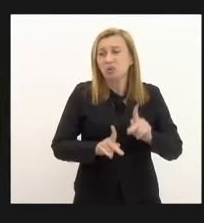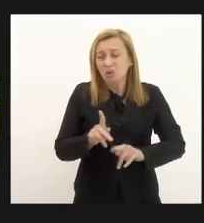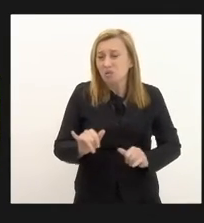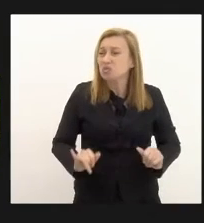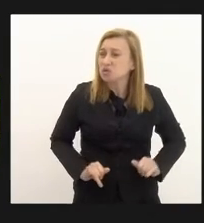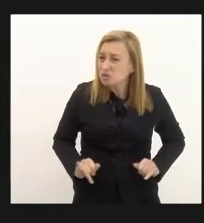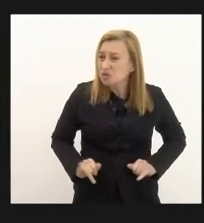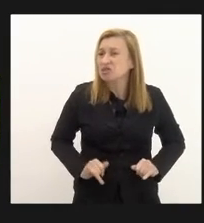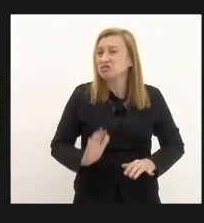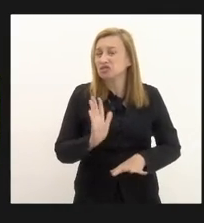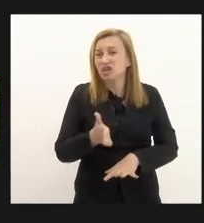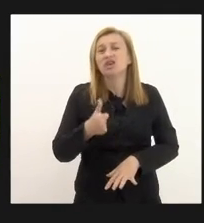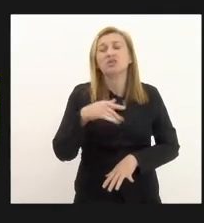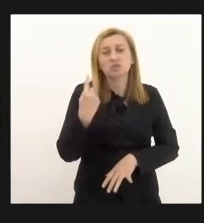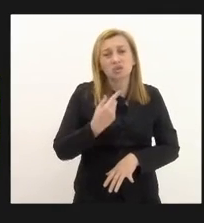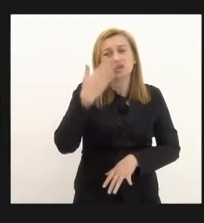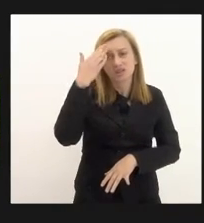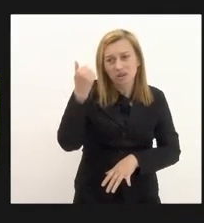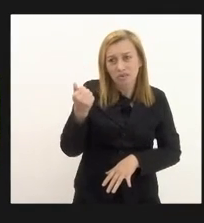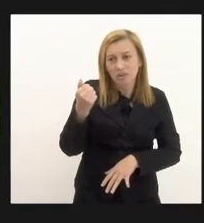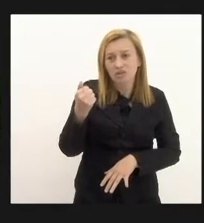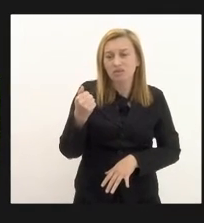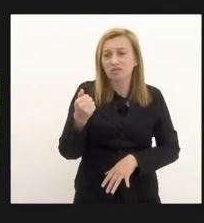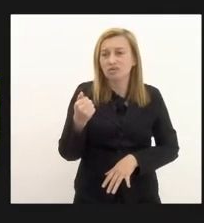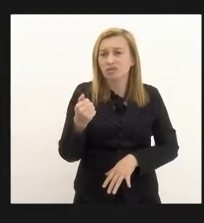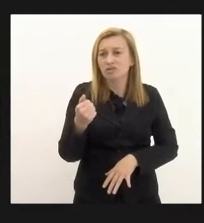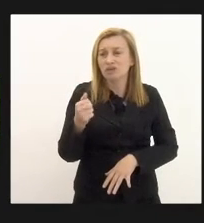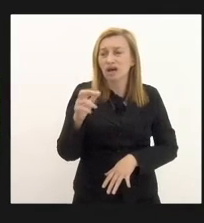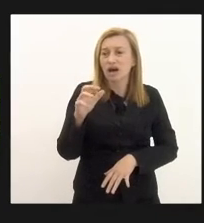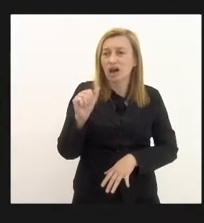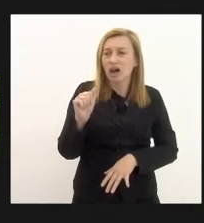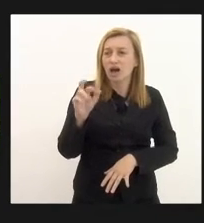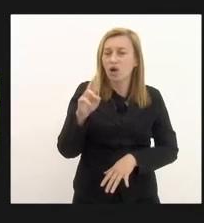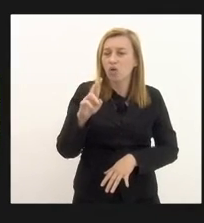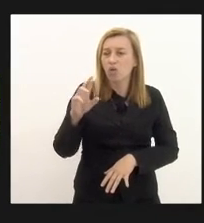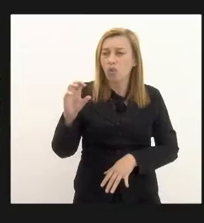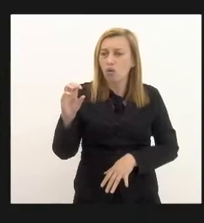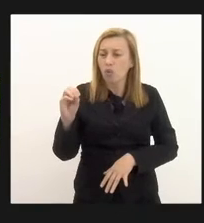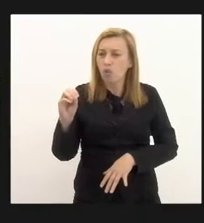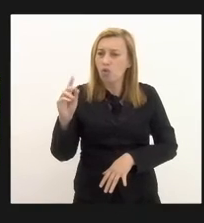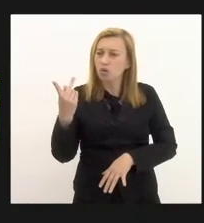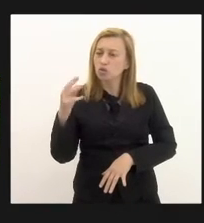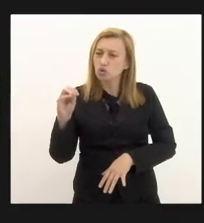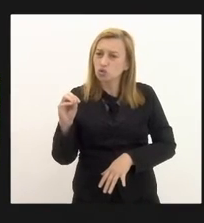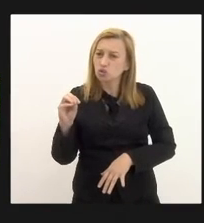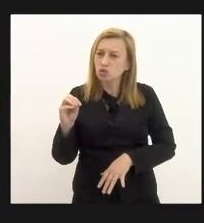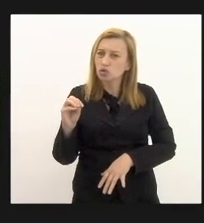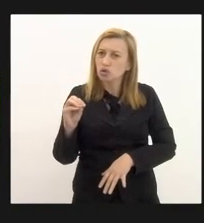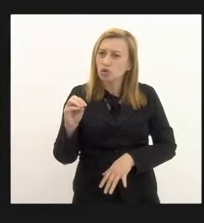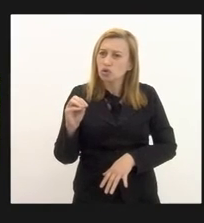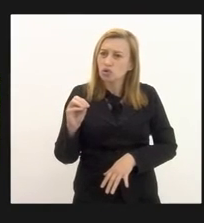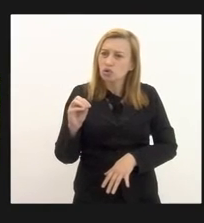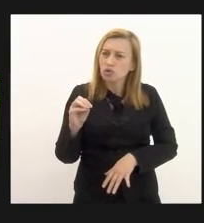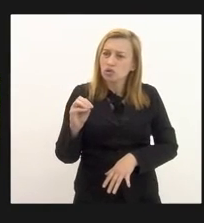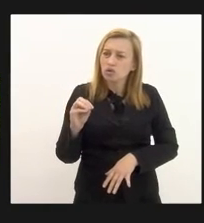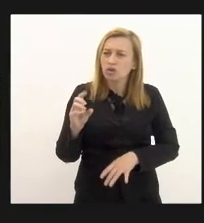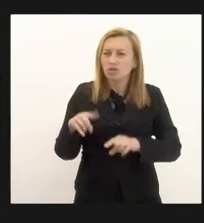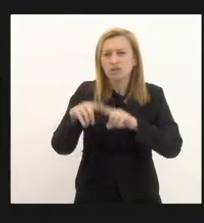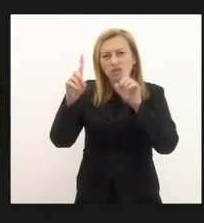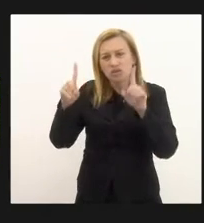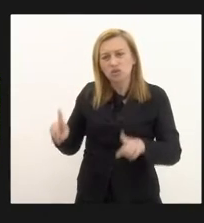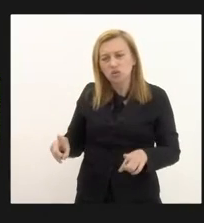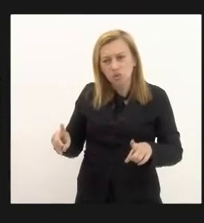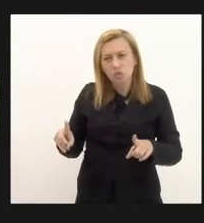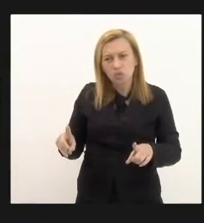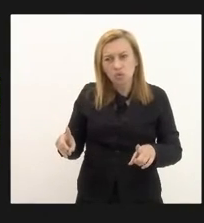nós sabemos que vai ser um arrocho né por 9 é um arrocho aos servidores